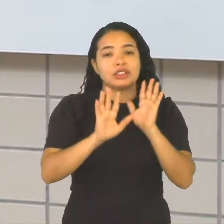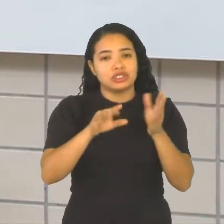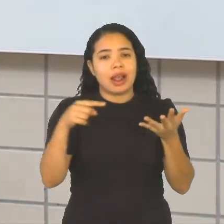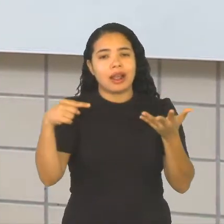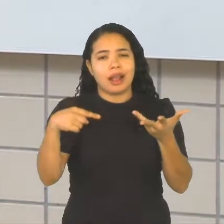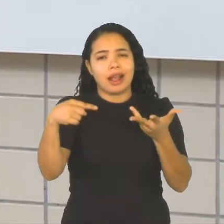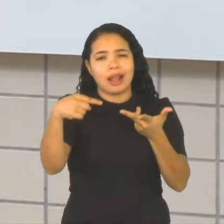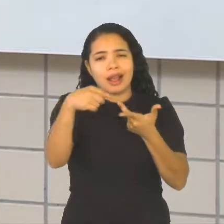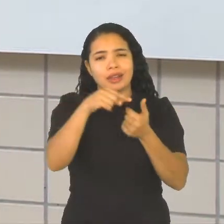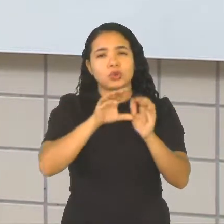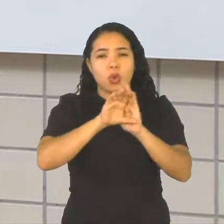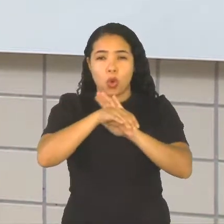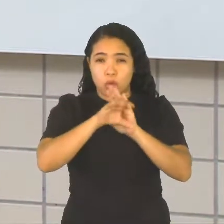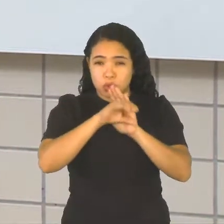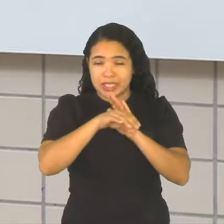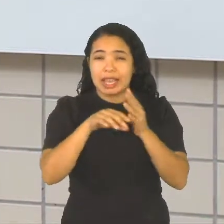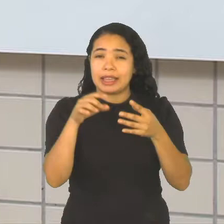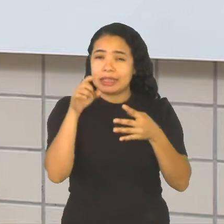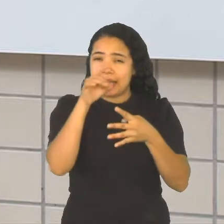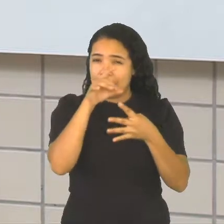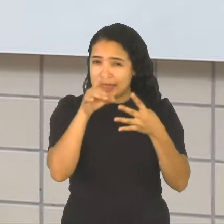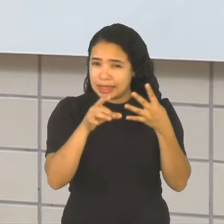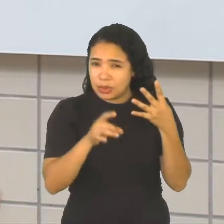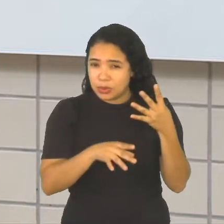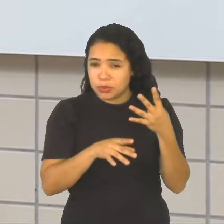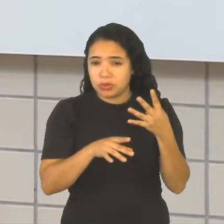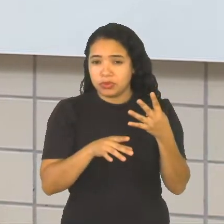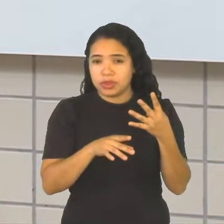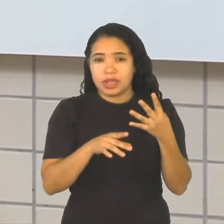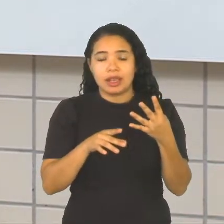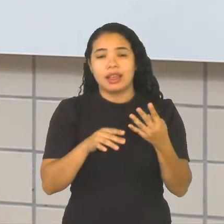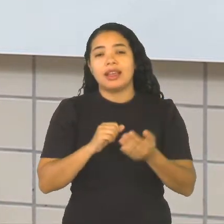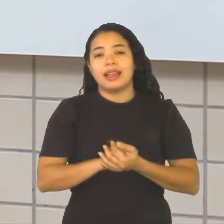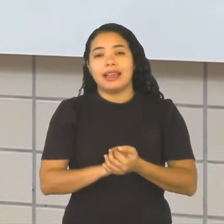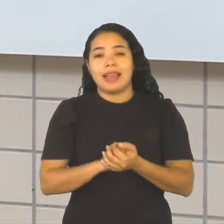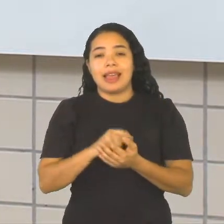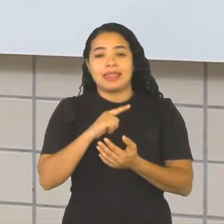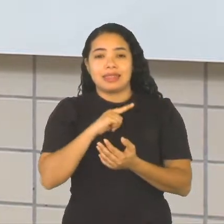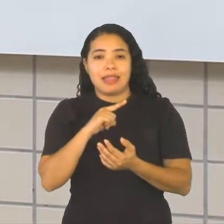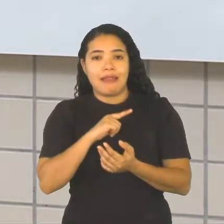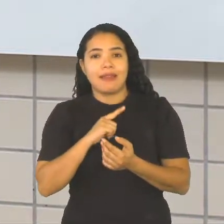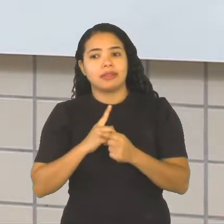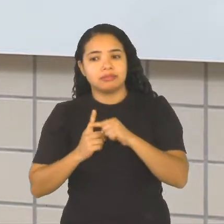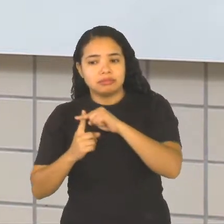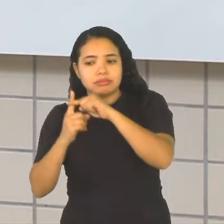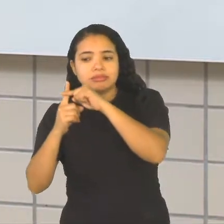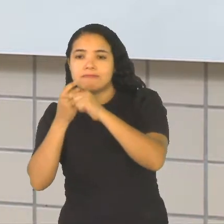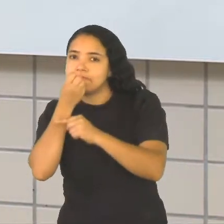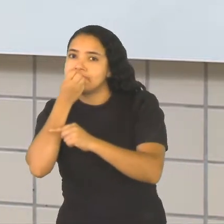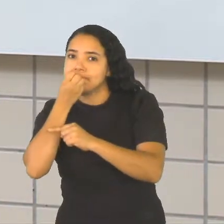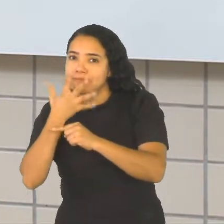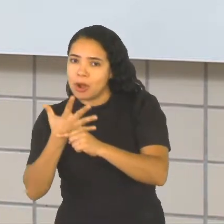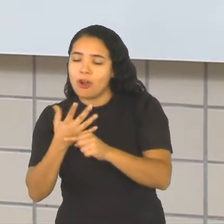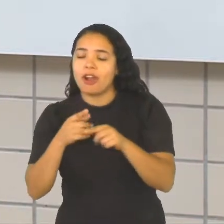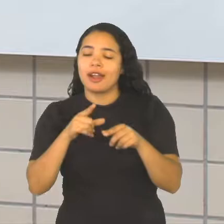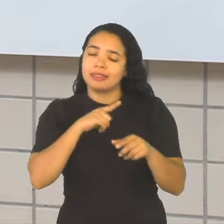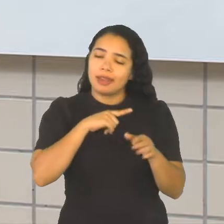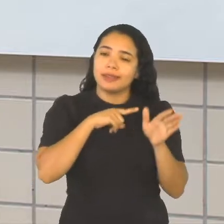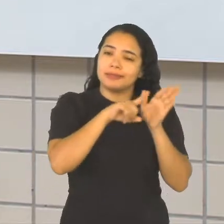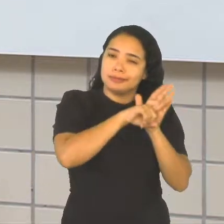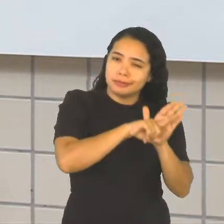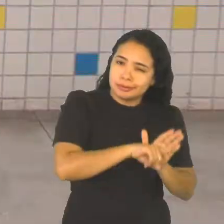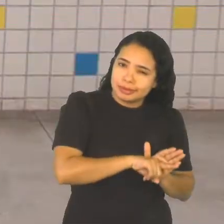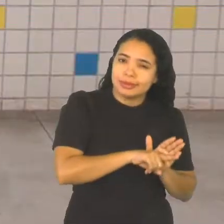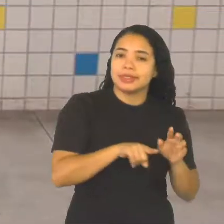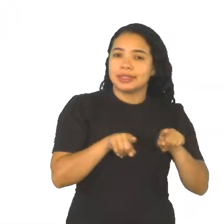como funciona cada um, né? E que nem é todo mundo vilão, como a gente pensa, que tem os mocinhos também. E hoje a gente vai ver sobre elas. Vamos